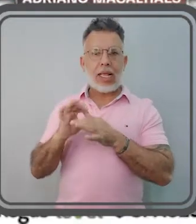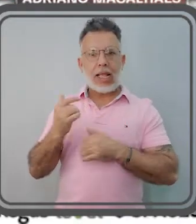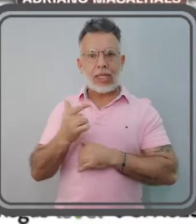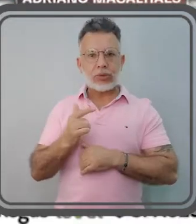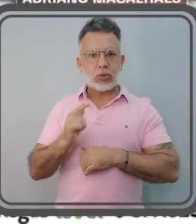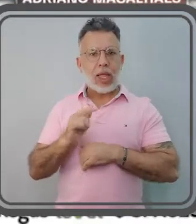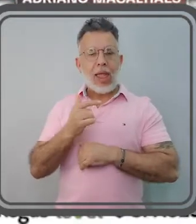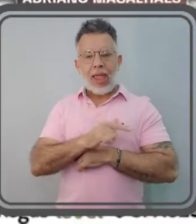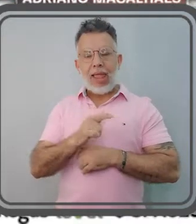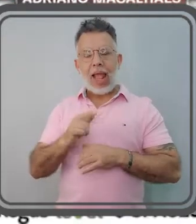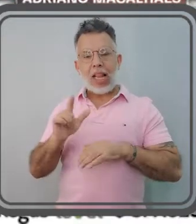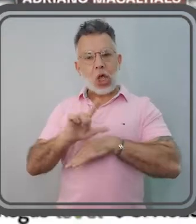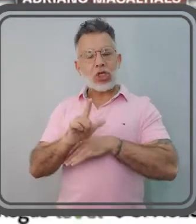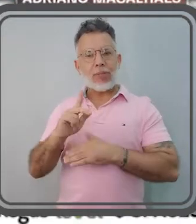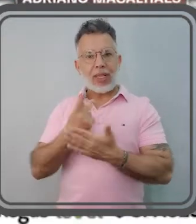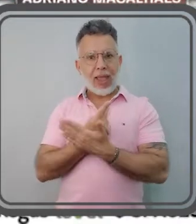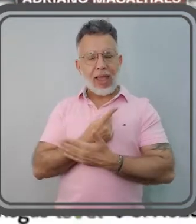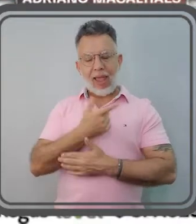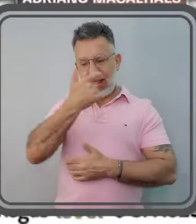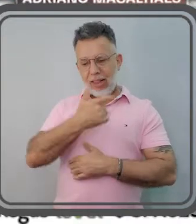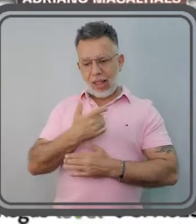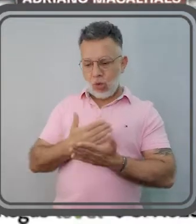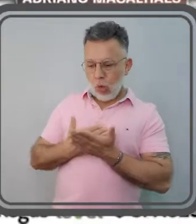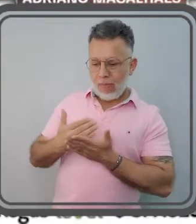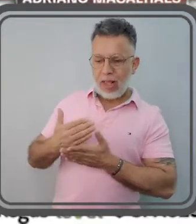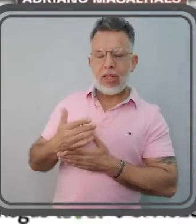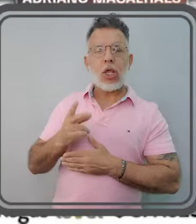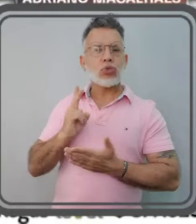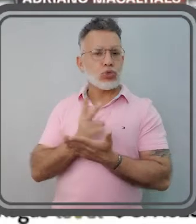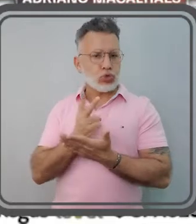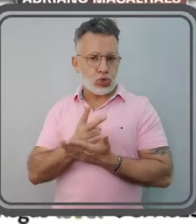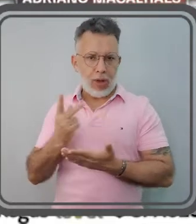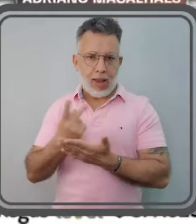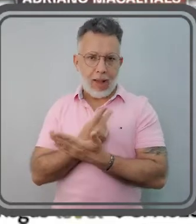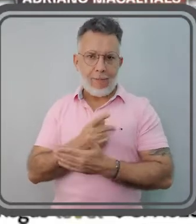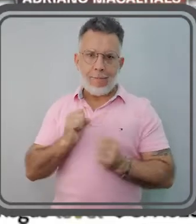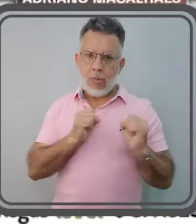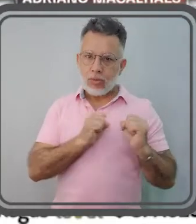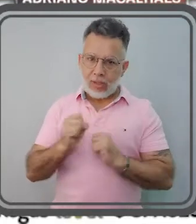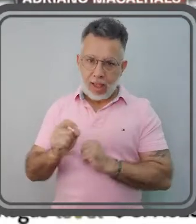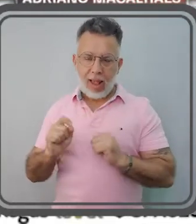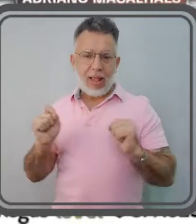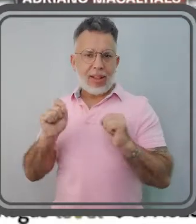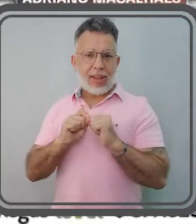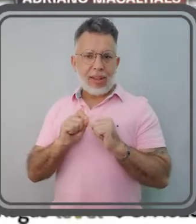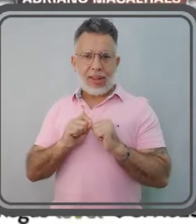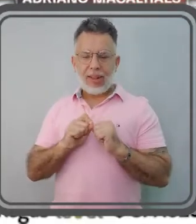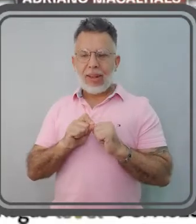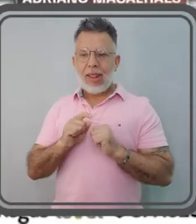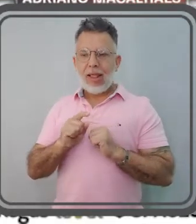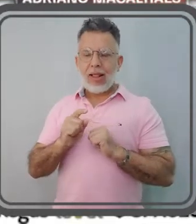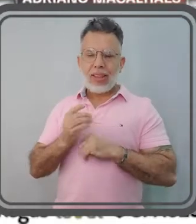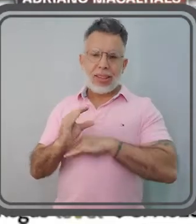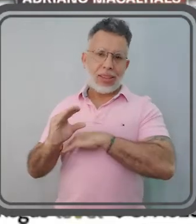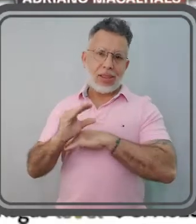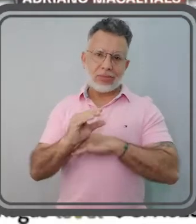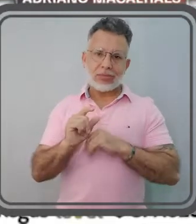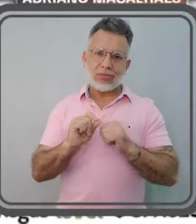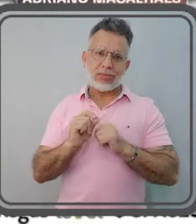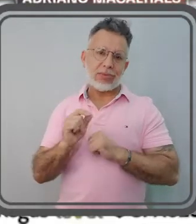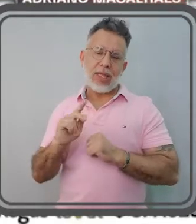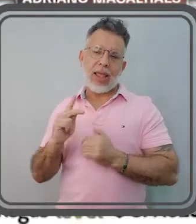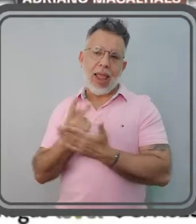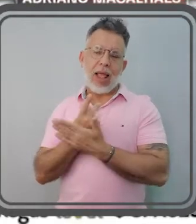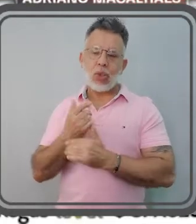errando para poder, de fato, não repassar isso para a rede. É, o primeiro franqueado, a gente respondendo, na